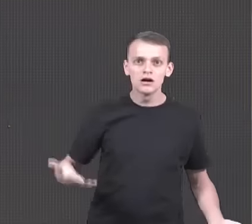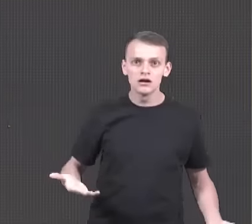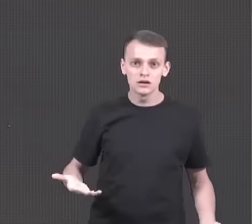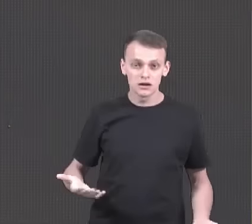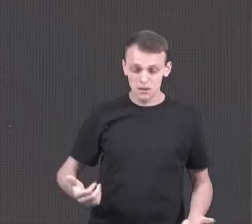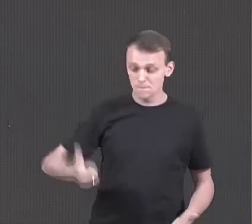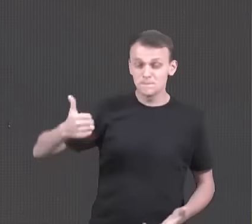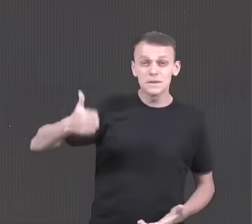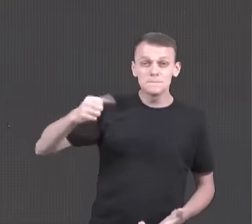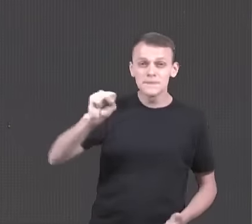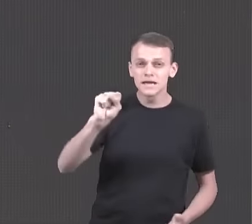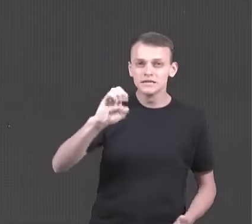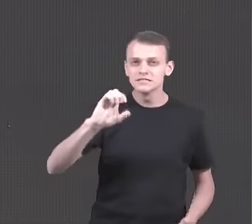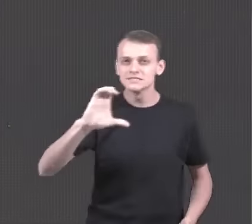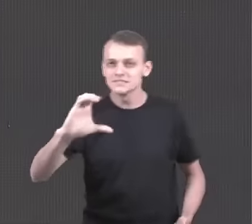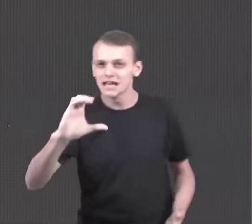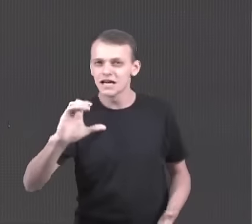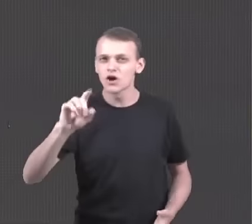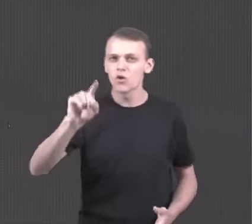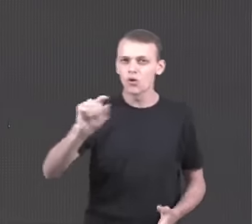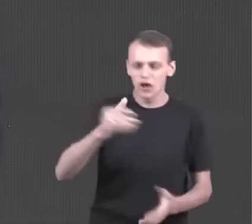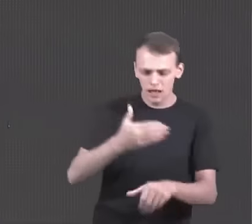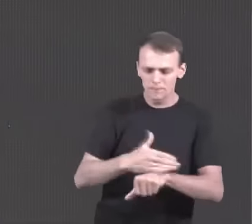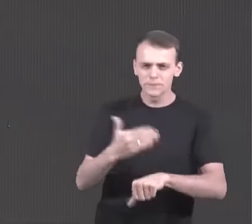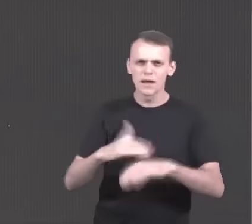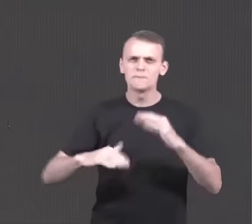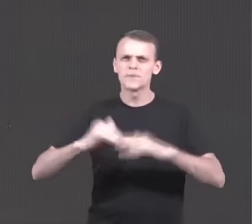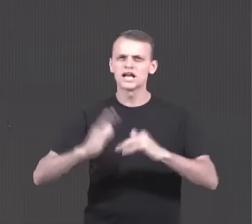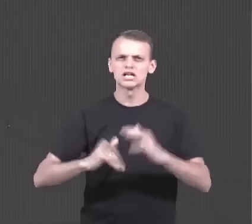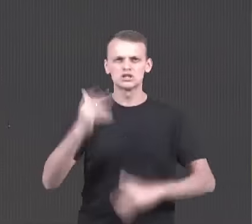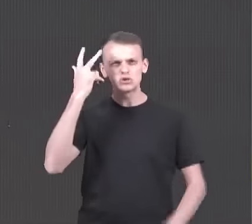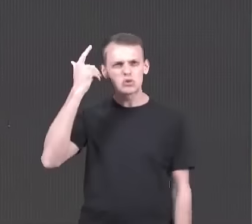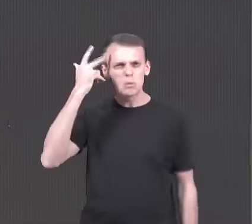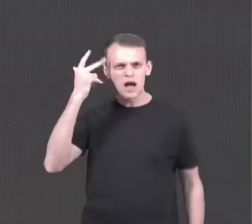primeiro século tinha como prática comum o aborto seletivo.